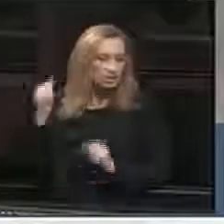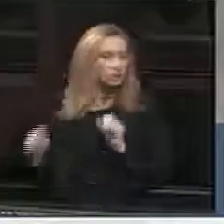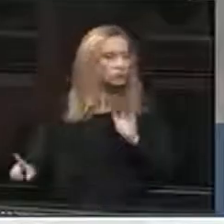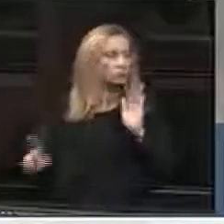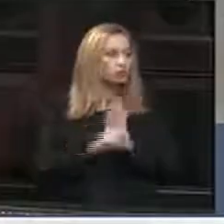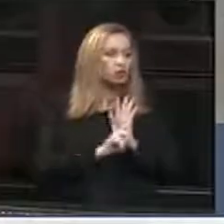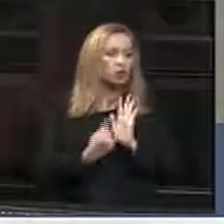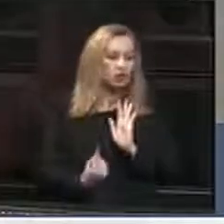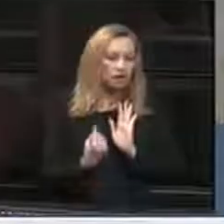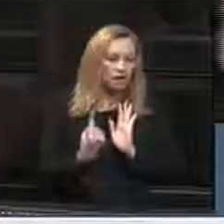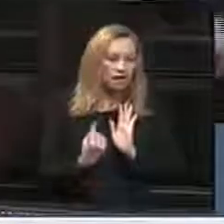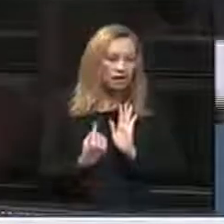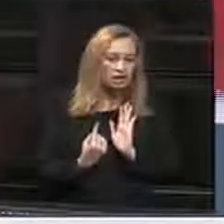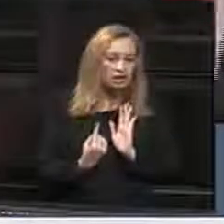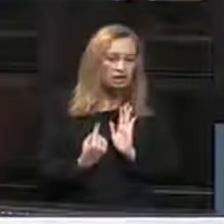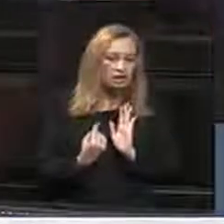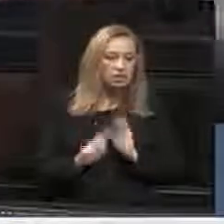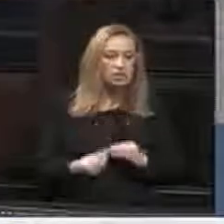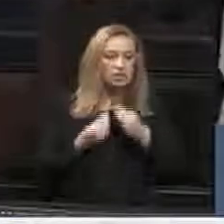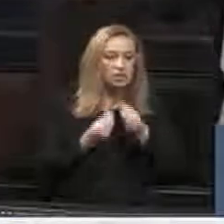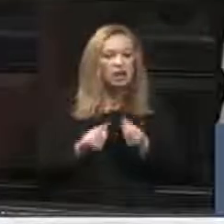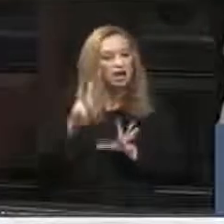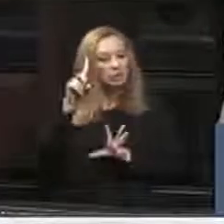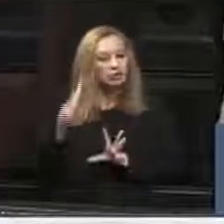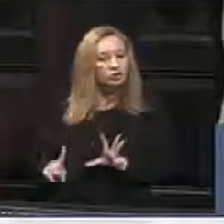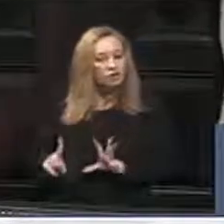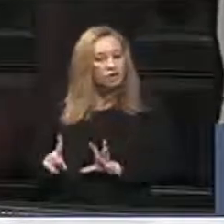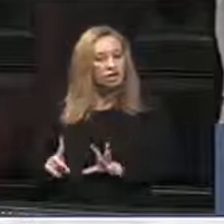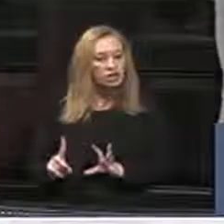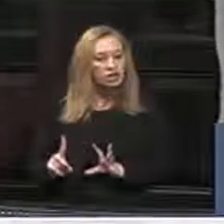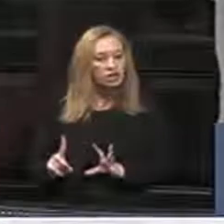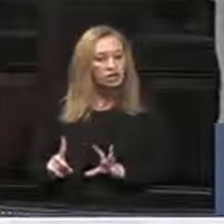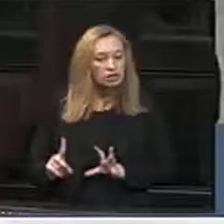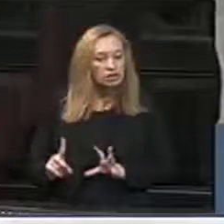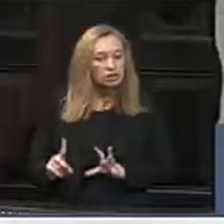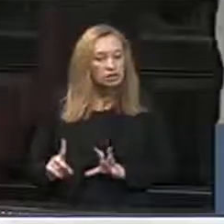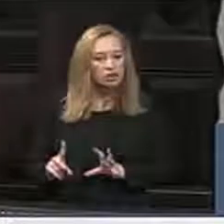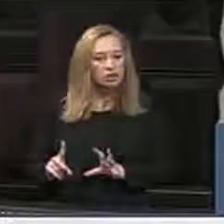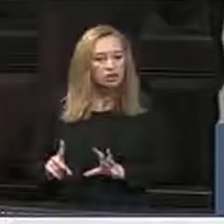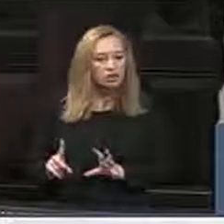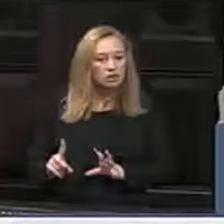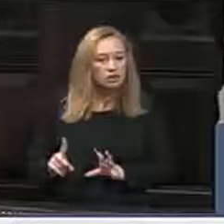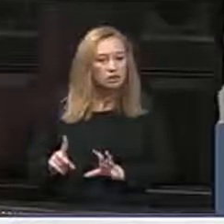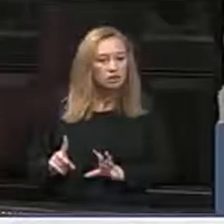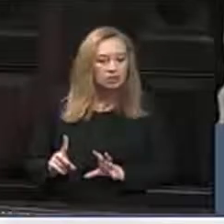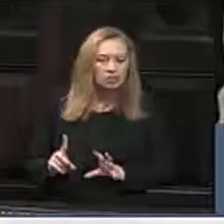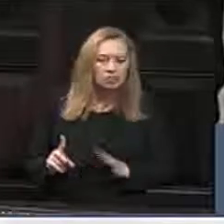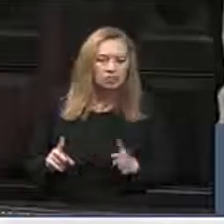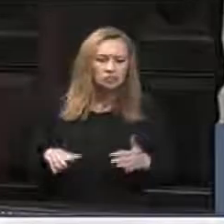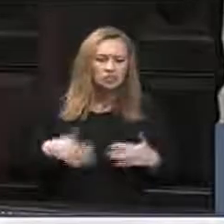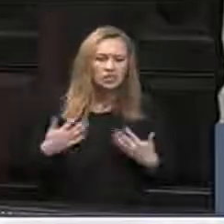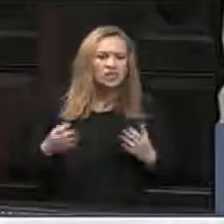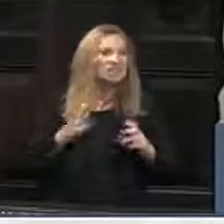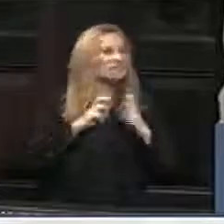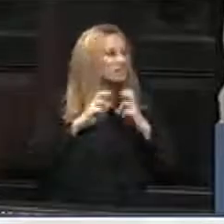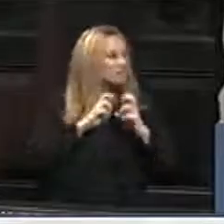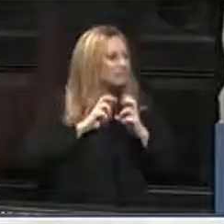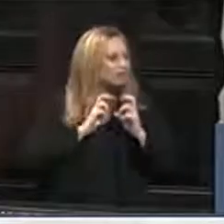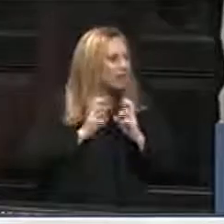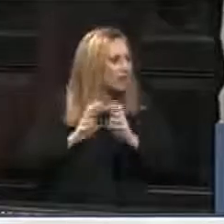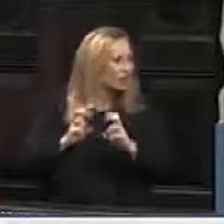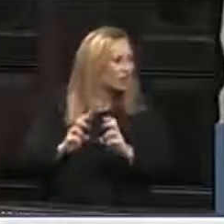que garante o livre exercício desses artistas em trem, barca,